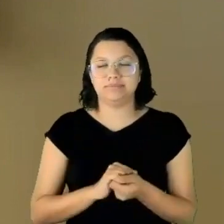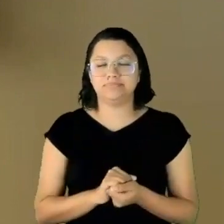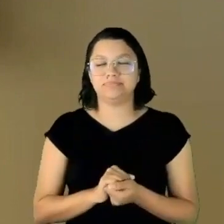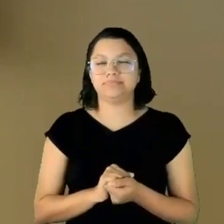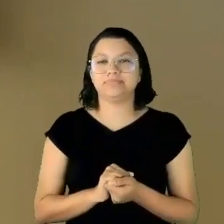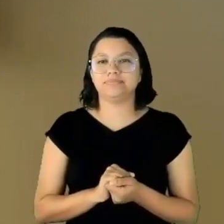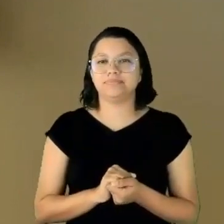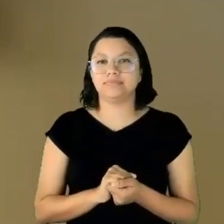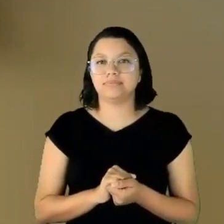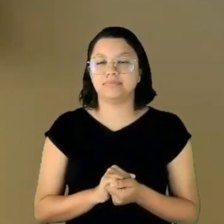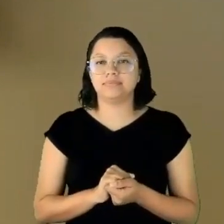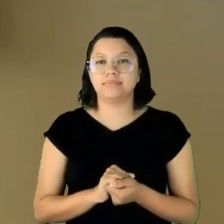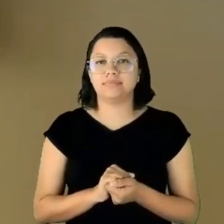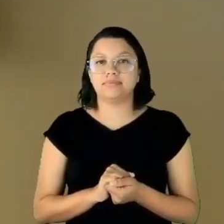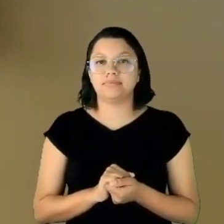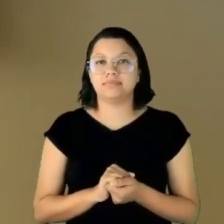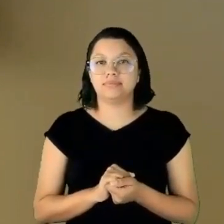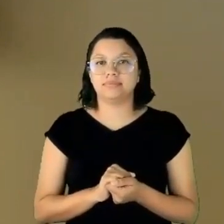perguntas